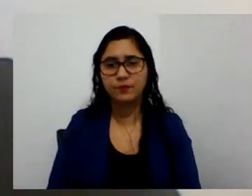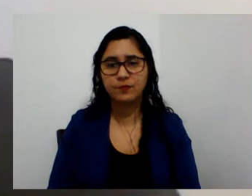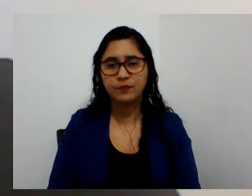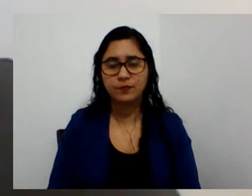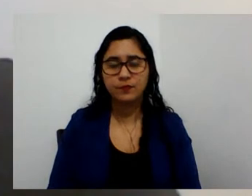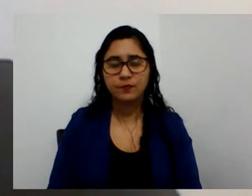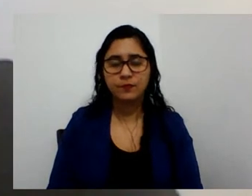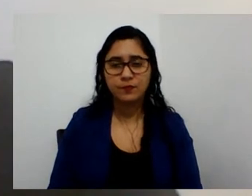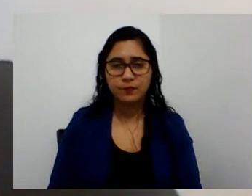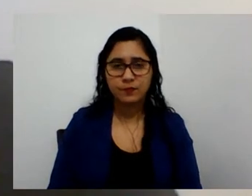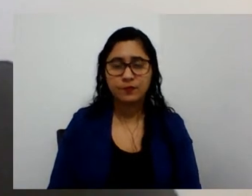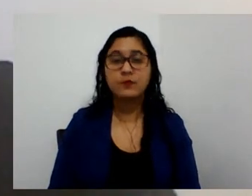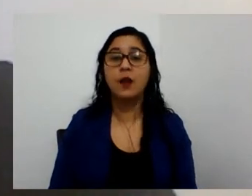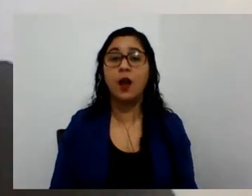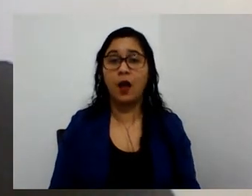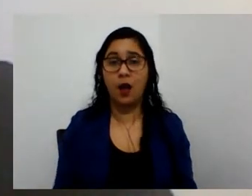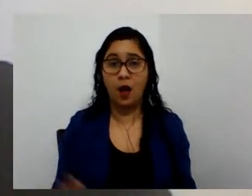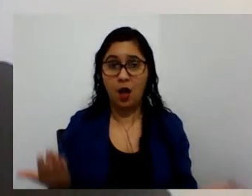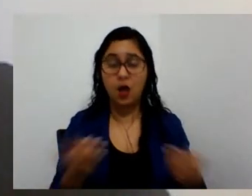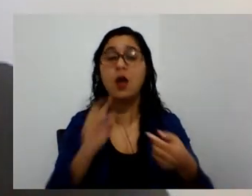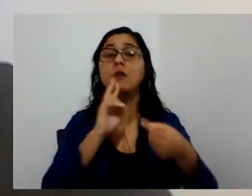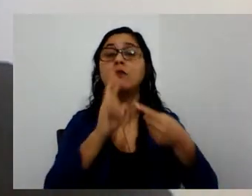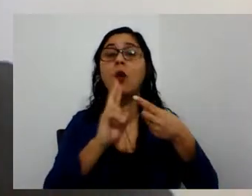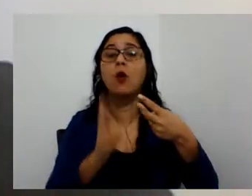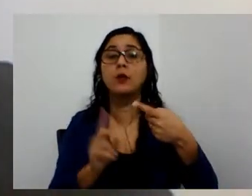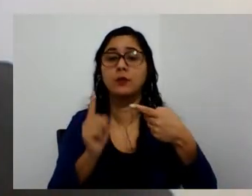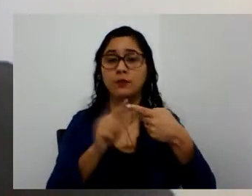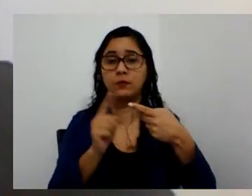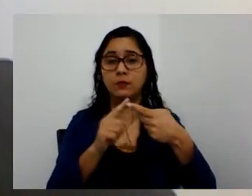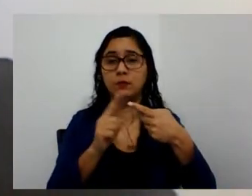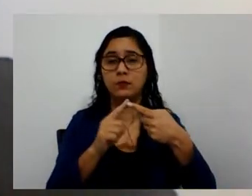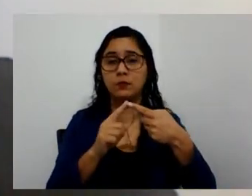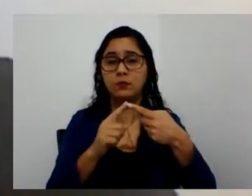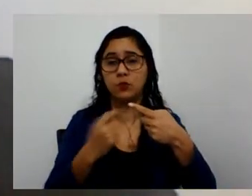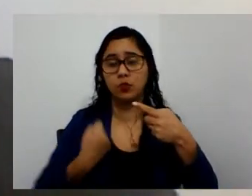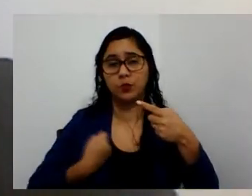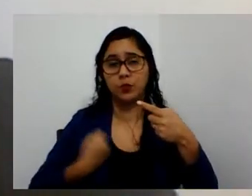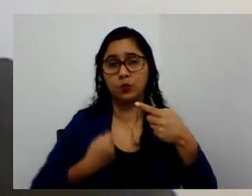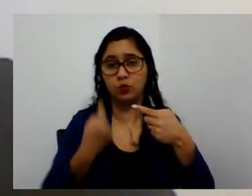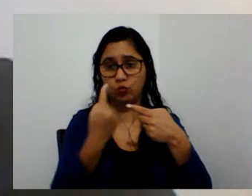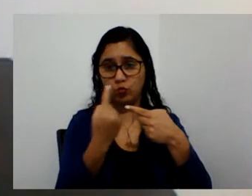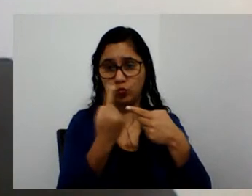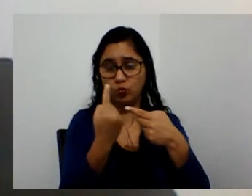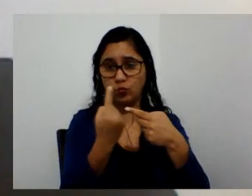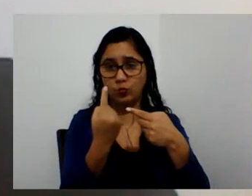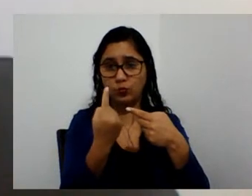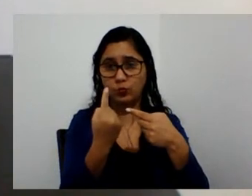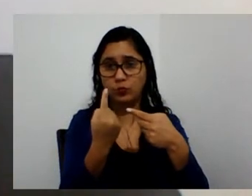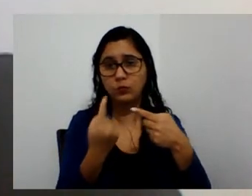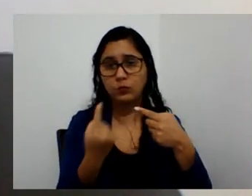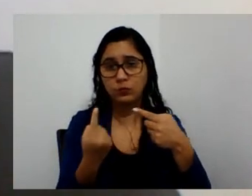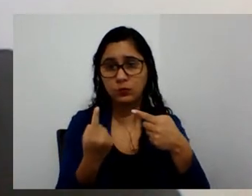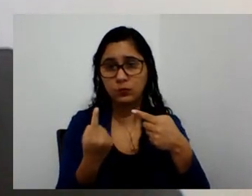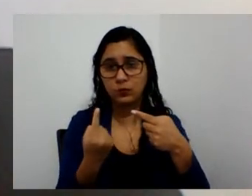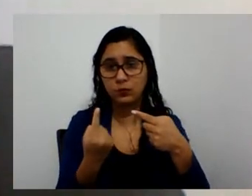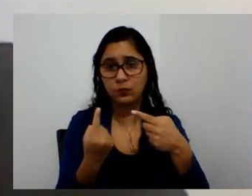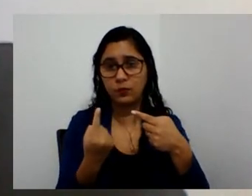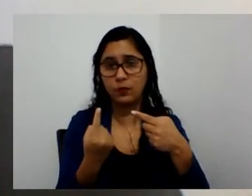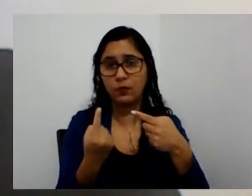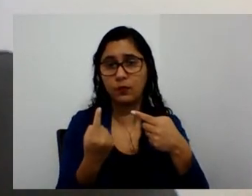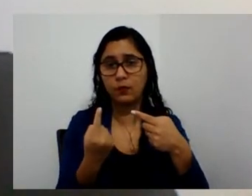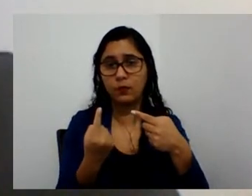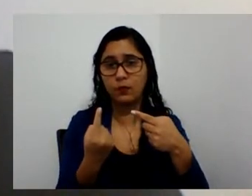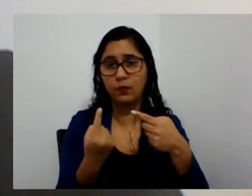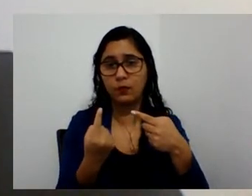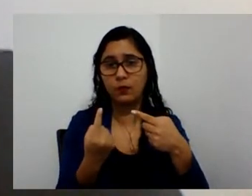E a próxima candidatura a responder é a candidatura de número 1. Portanto, a palavra será da